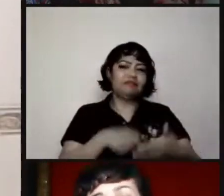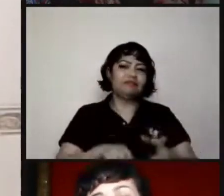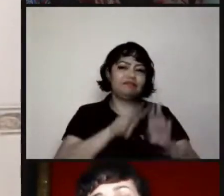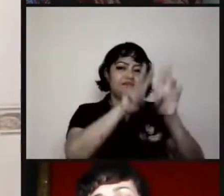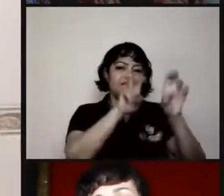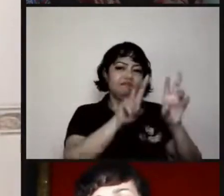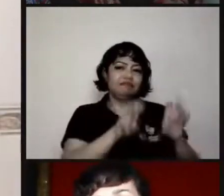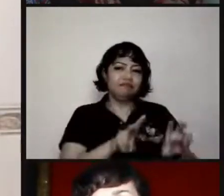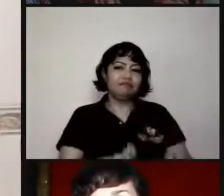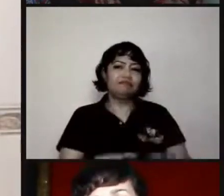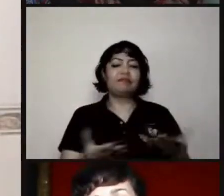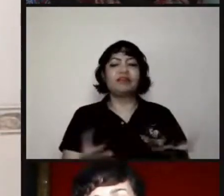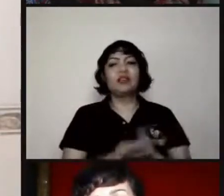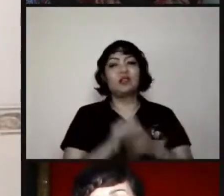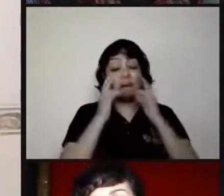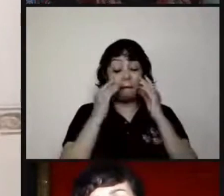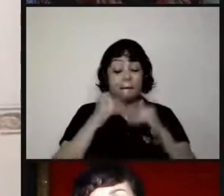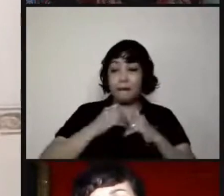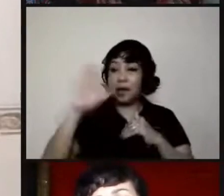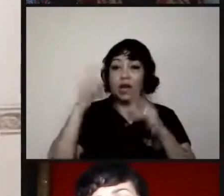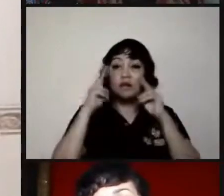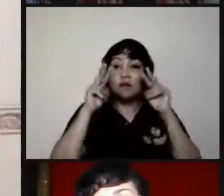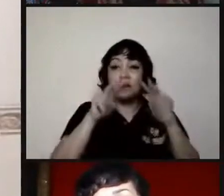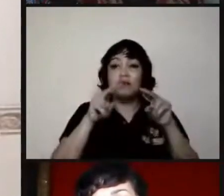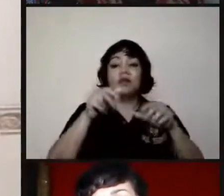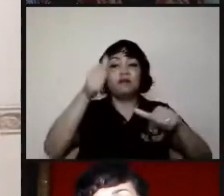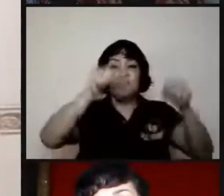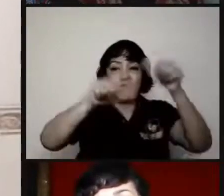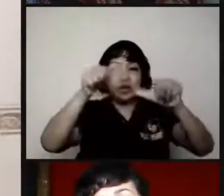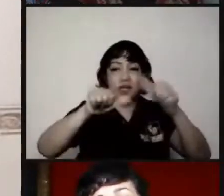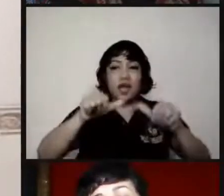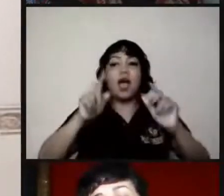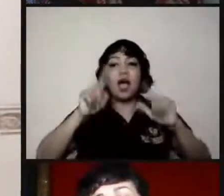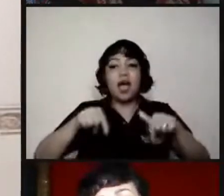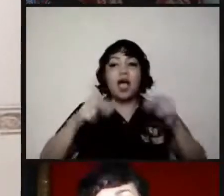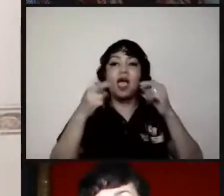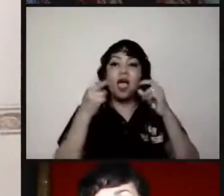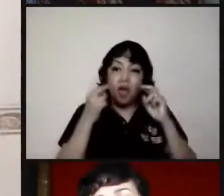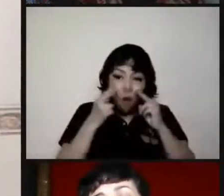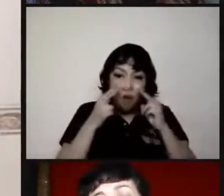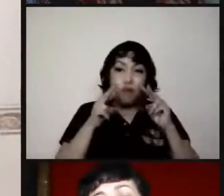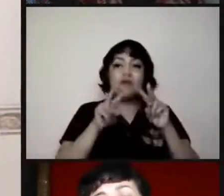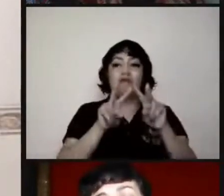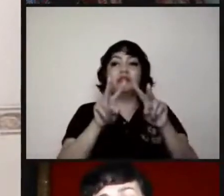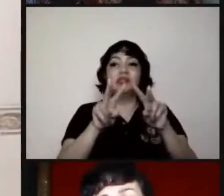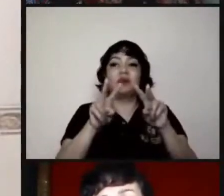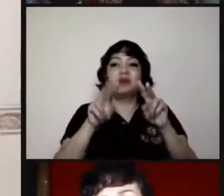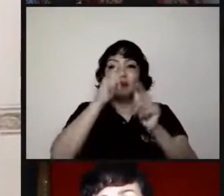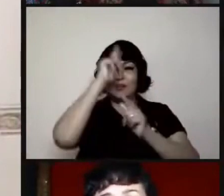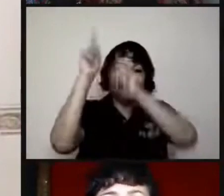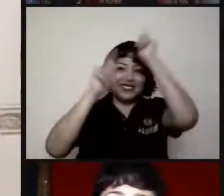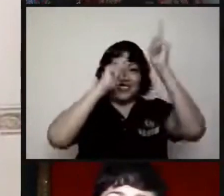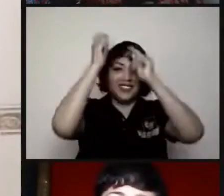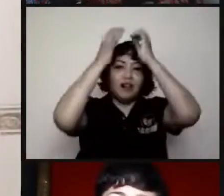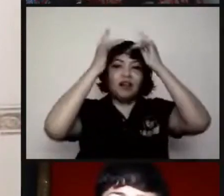que a gente mais vai estar olhando, assim, é exatamente esse olhar criativo, essa visão. E quanto